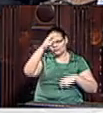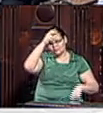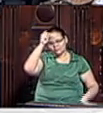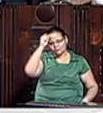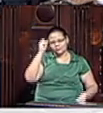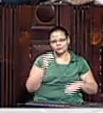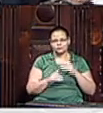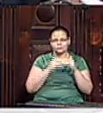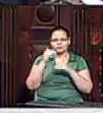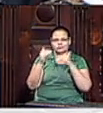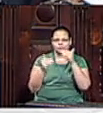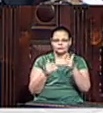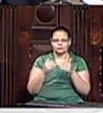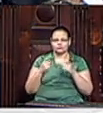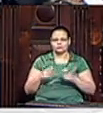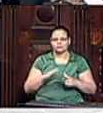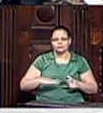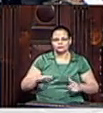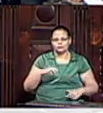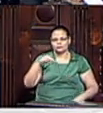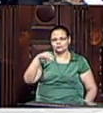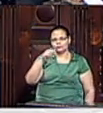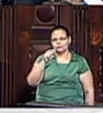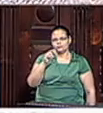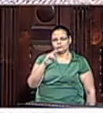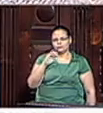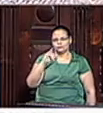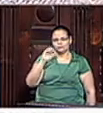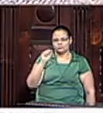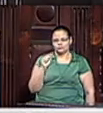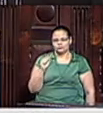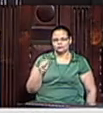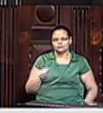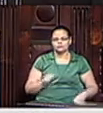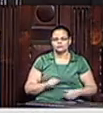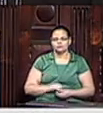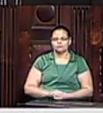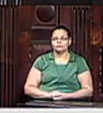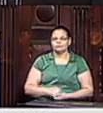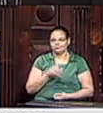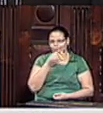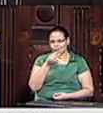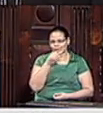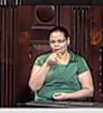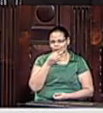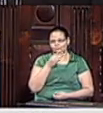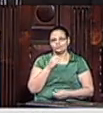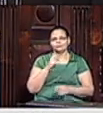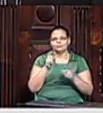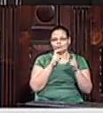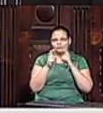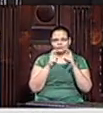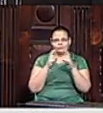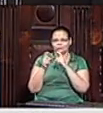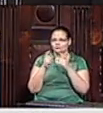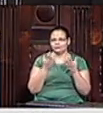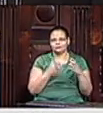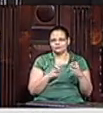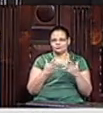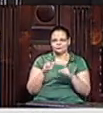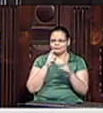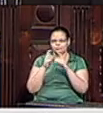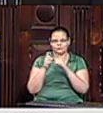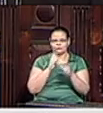Regional, deputada Márcia Giovanni. Favorável. Com os pareceres emitidos em discussão. Não havendo quem queira discutir,